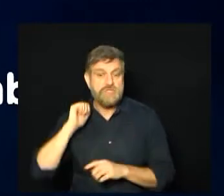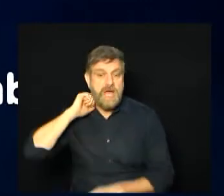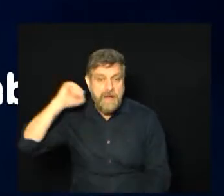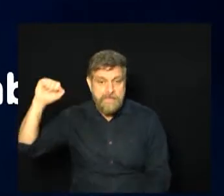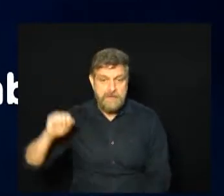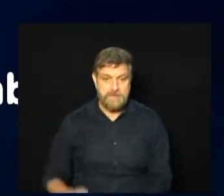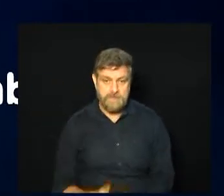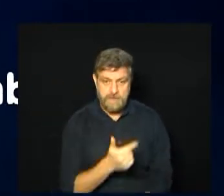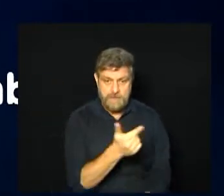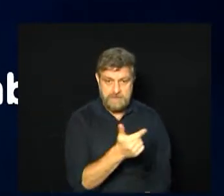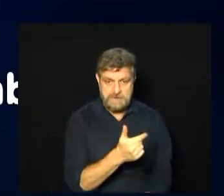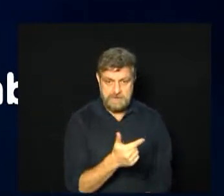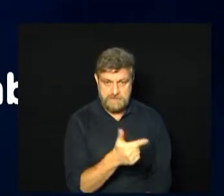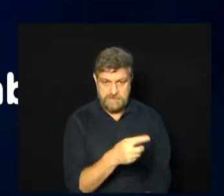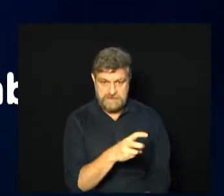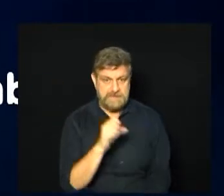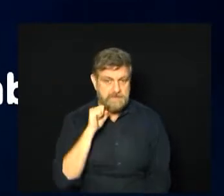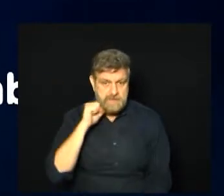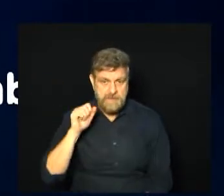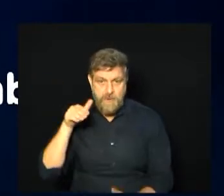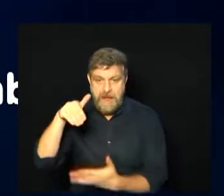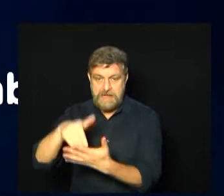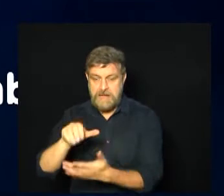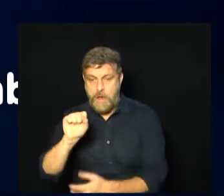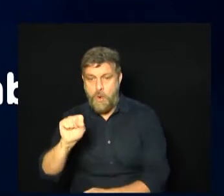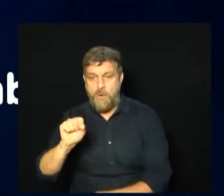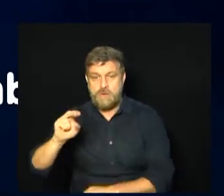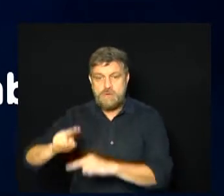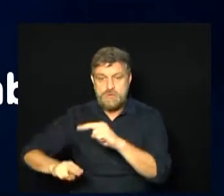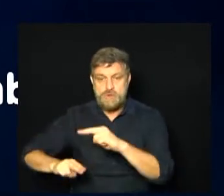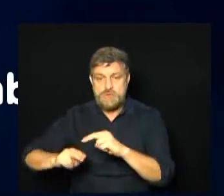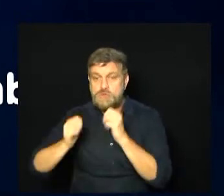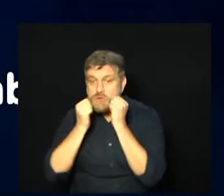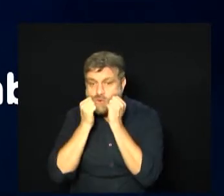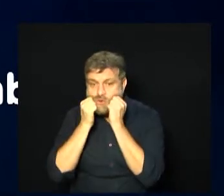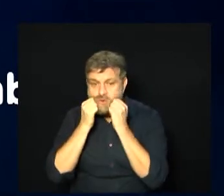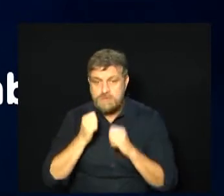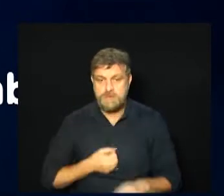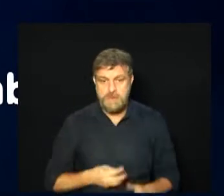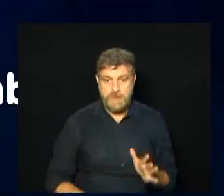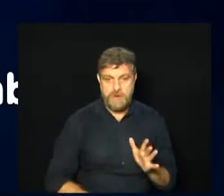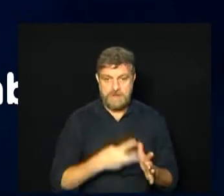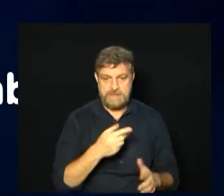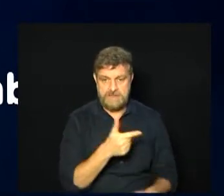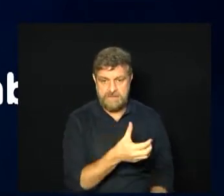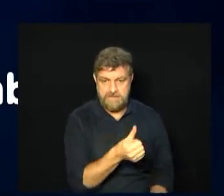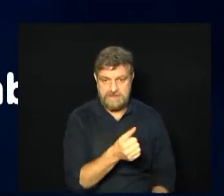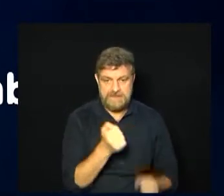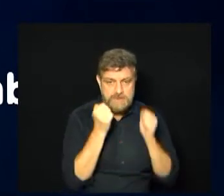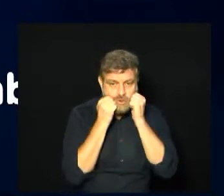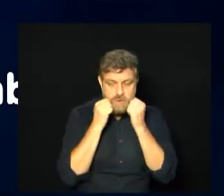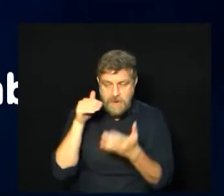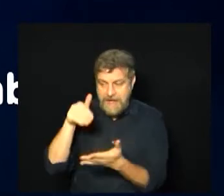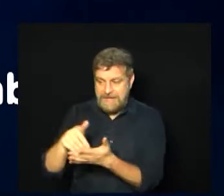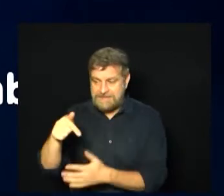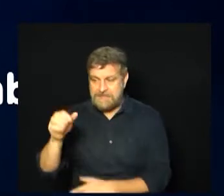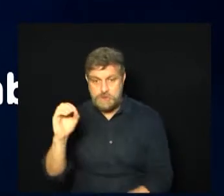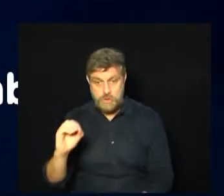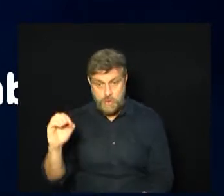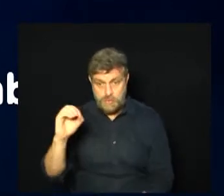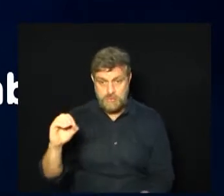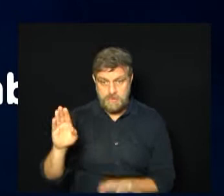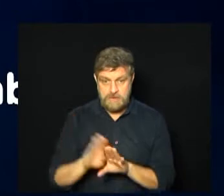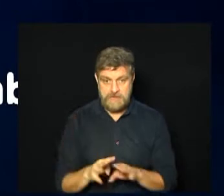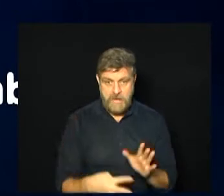o segundo entre 25 de abril a 8 de julho, o terceiro entre 26 de julho a 7 de outubro e aí